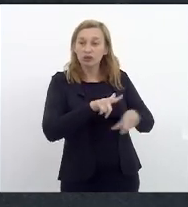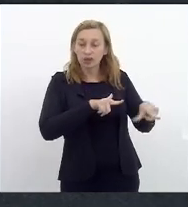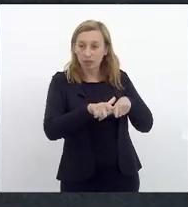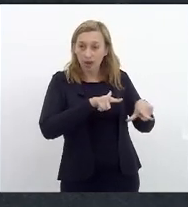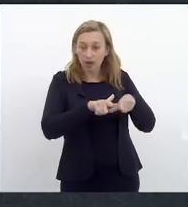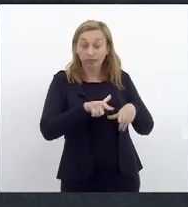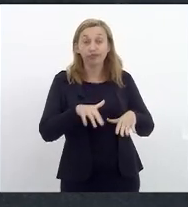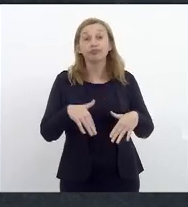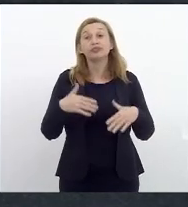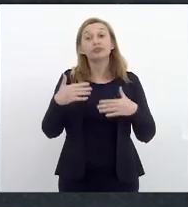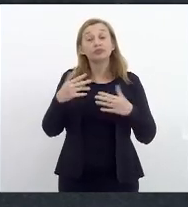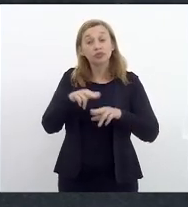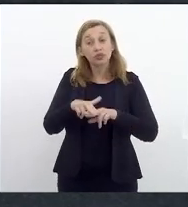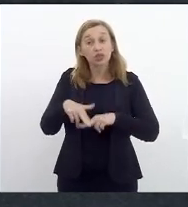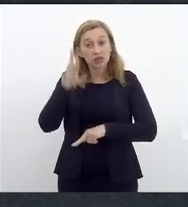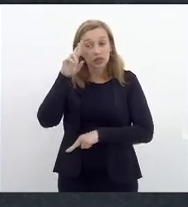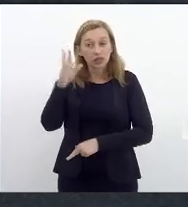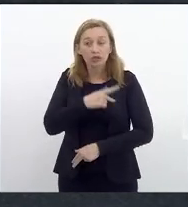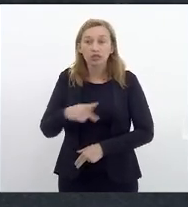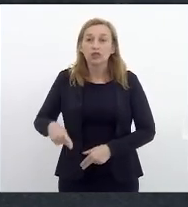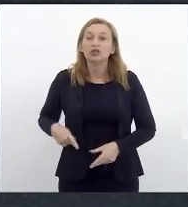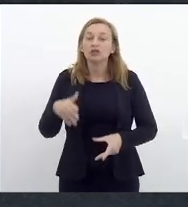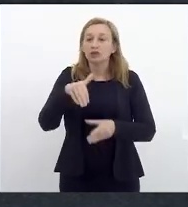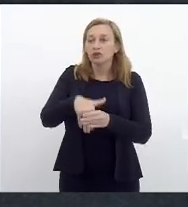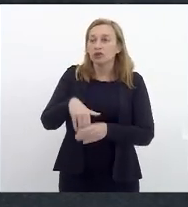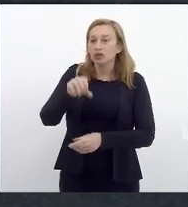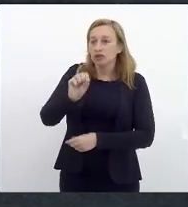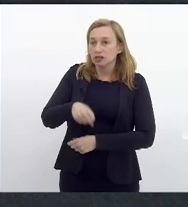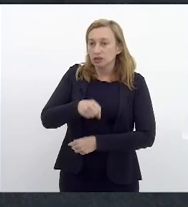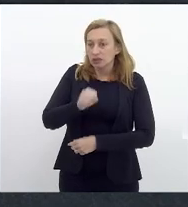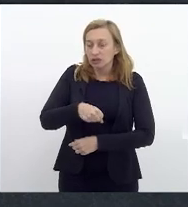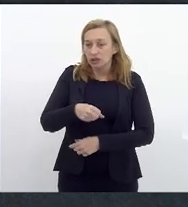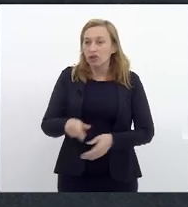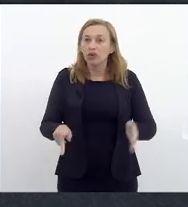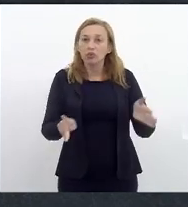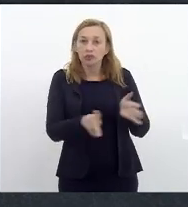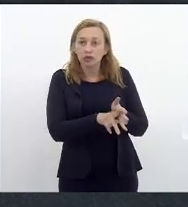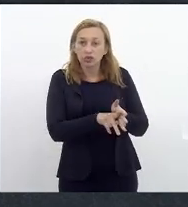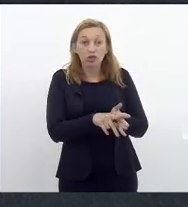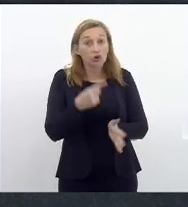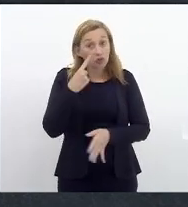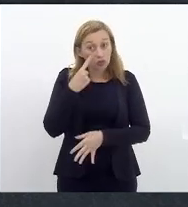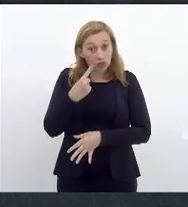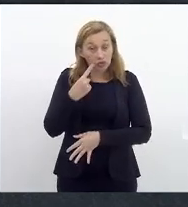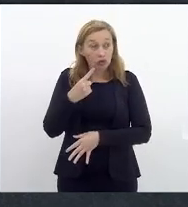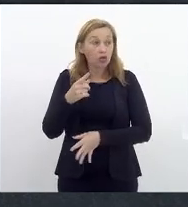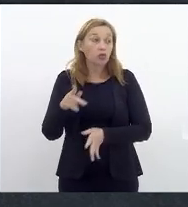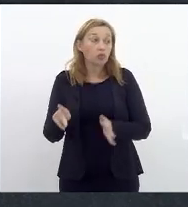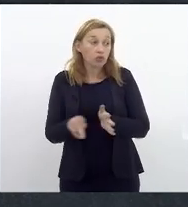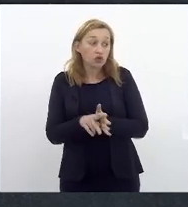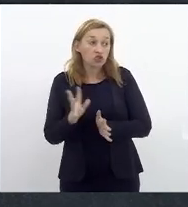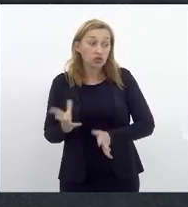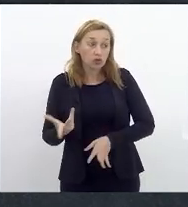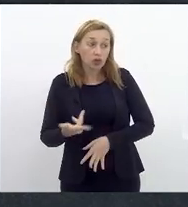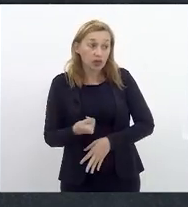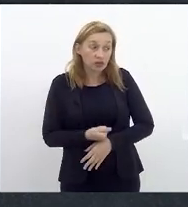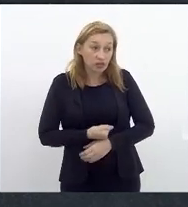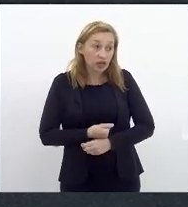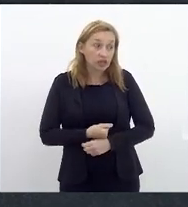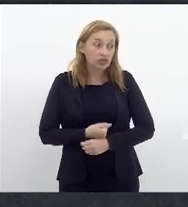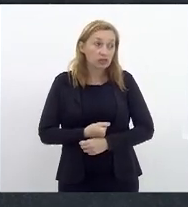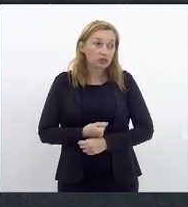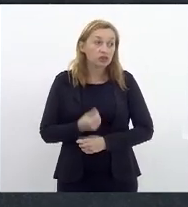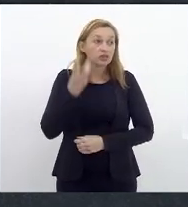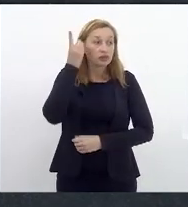competência. Por isso, senhor presidente, estou votando sim ao projeto, visto que é um projeto qualificado, e